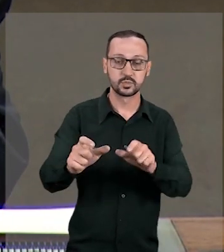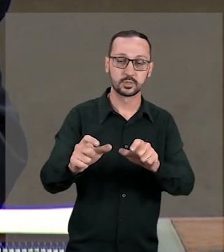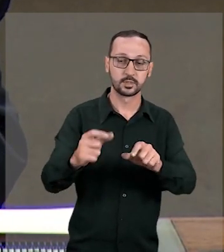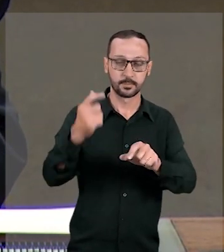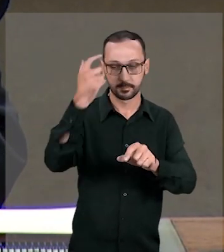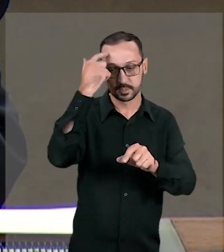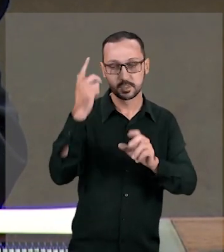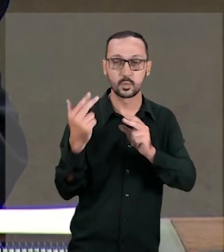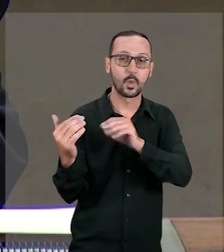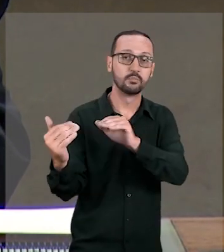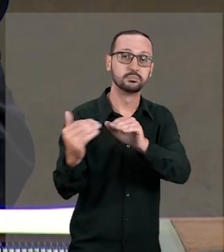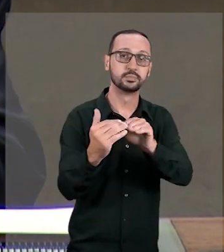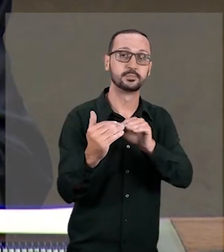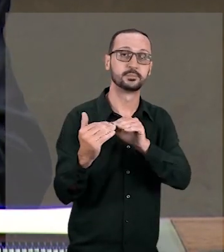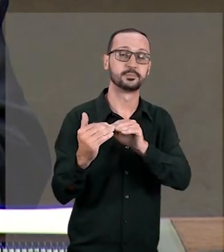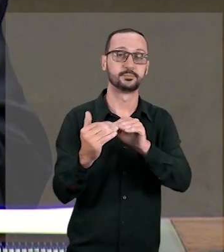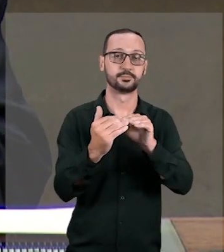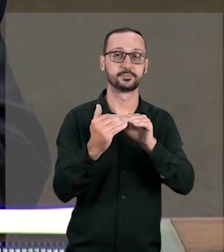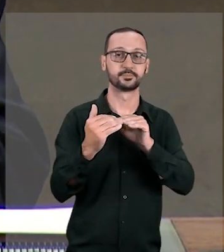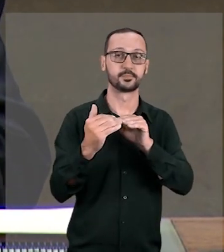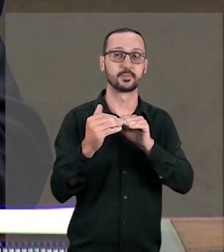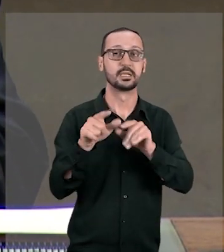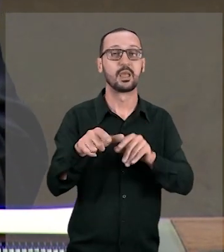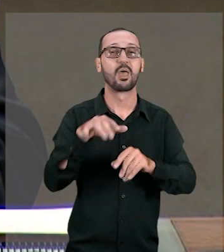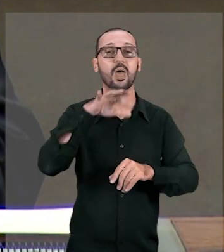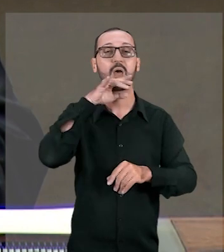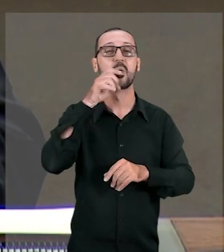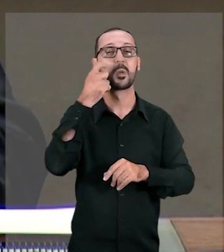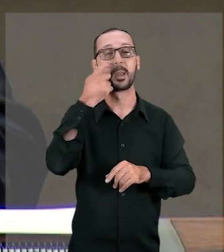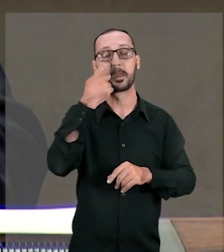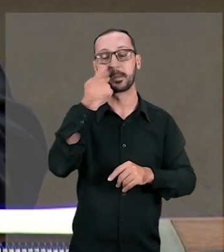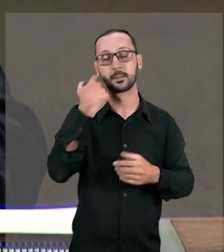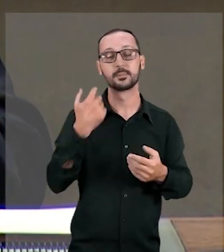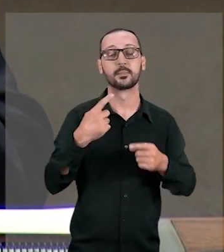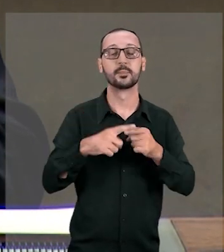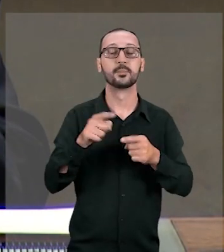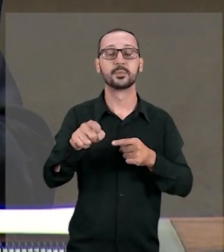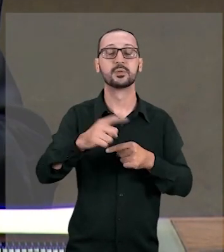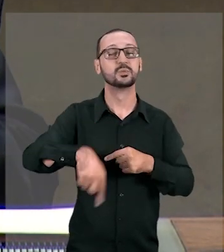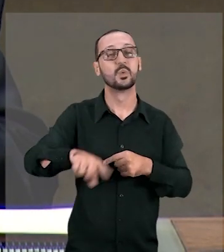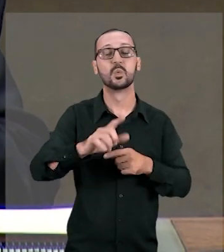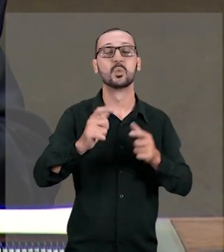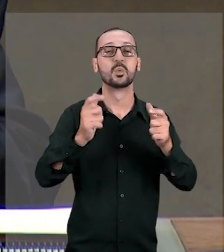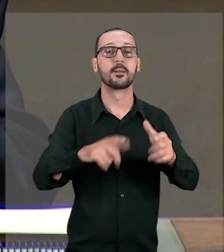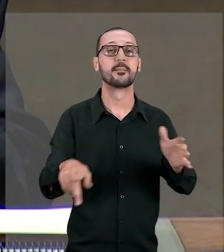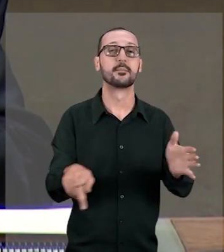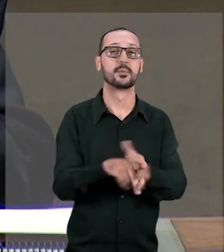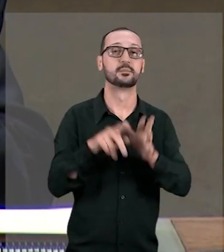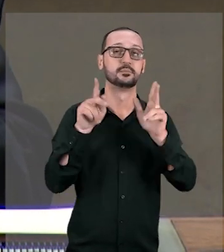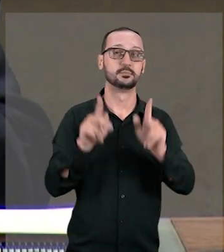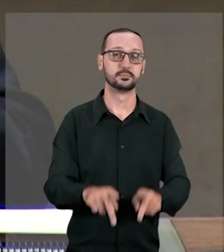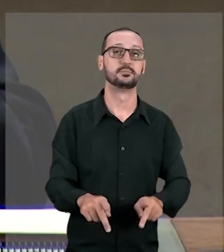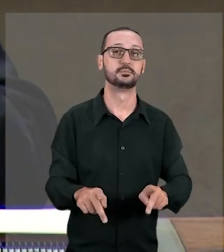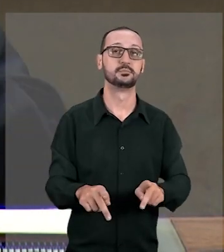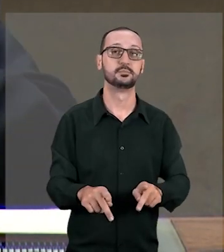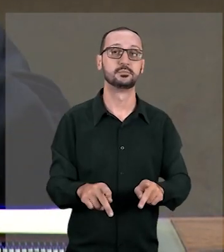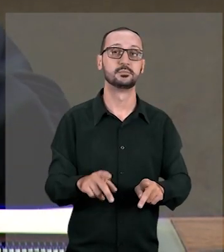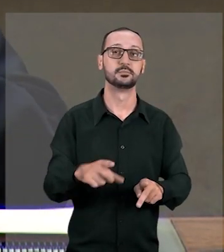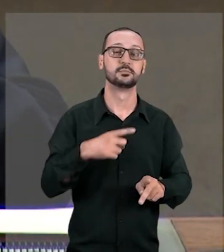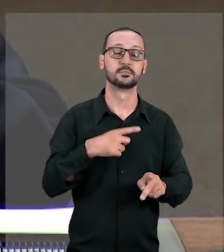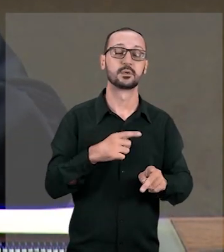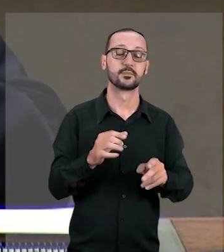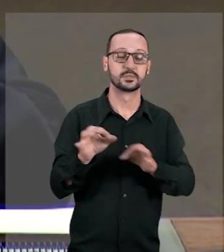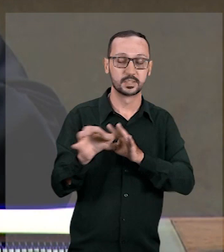pensam da mesma maneira. É ruim que seja assim, porque isso não é um espaço público. Isso é a criação